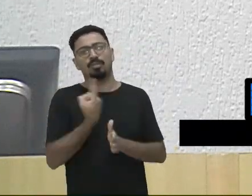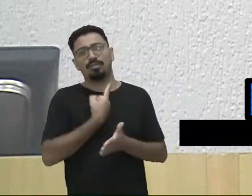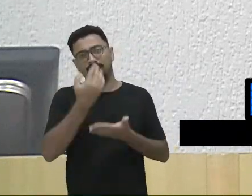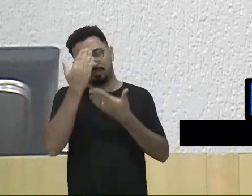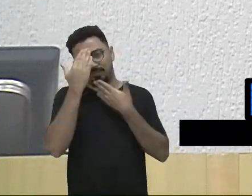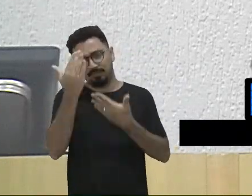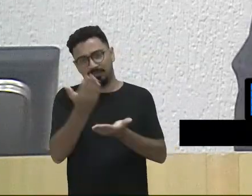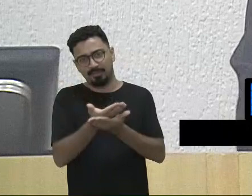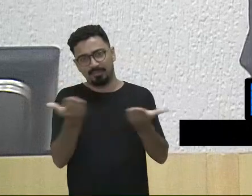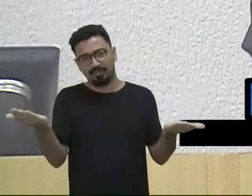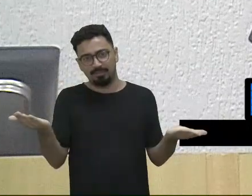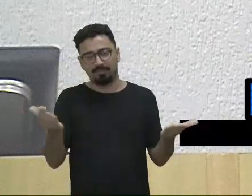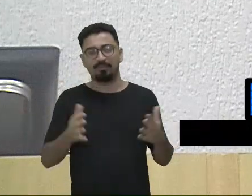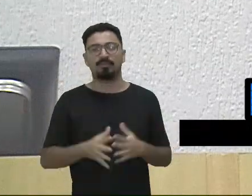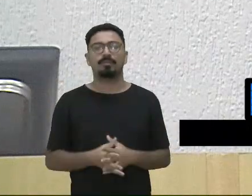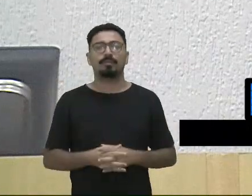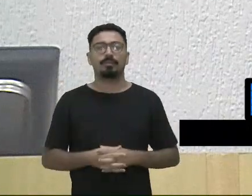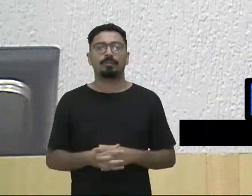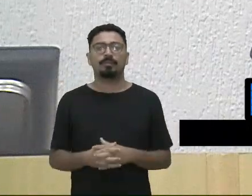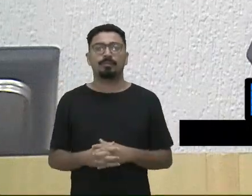obrigado, gente.